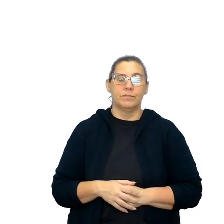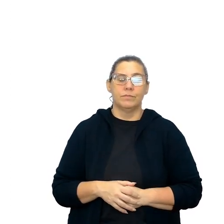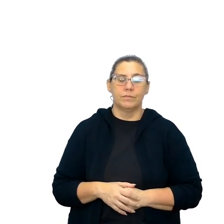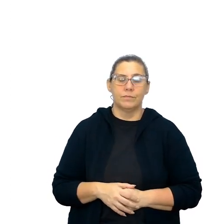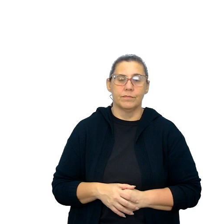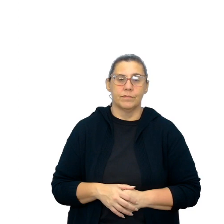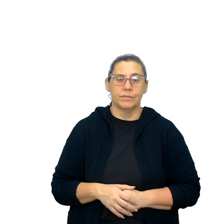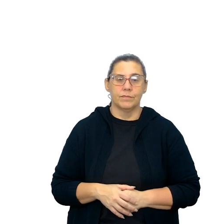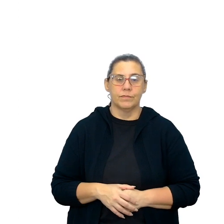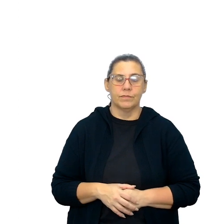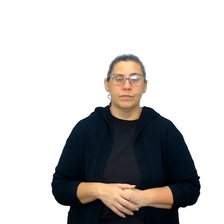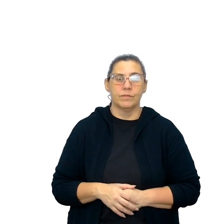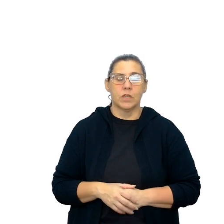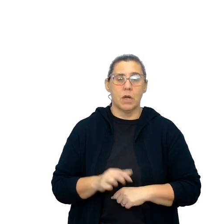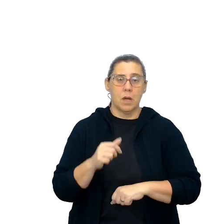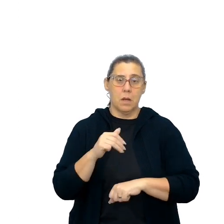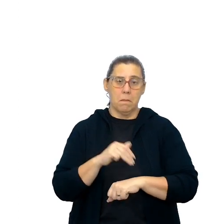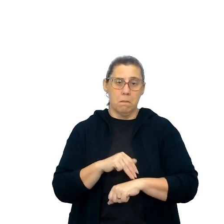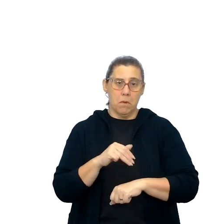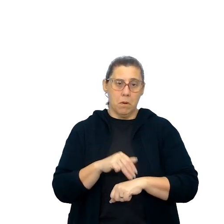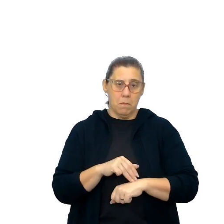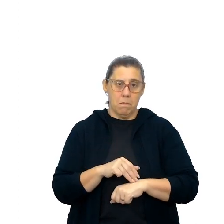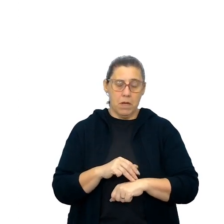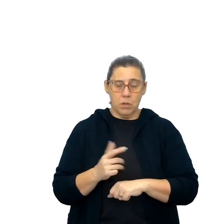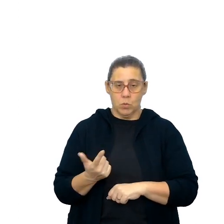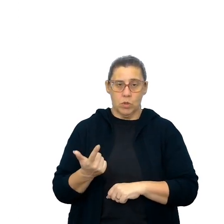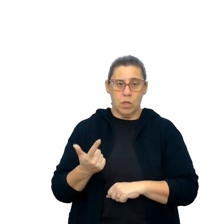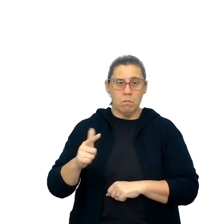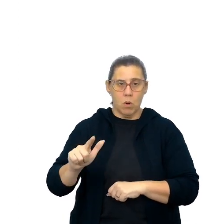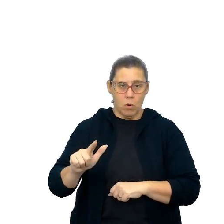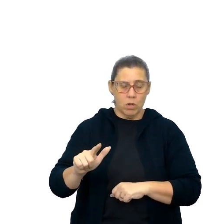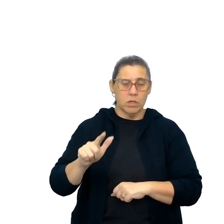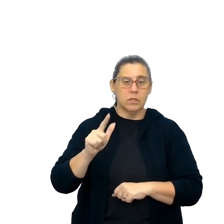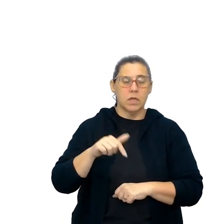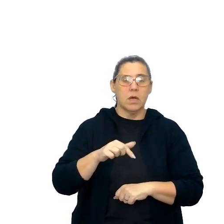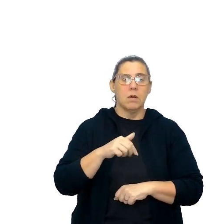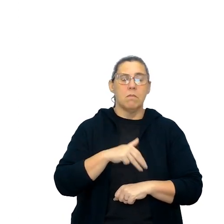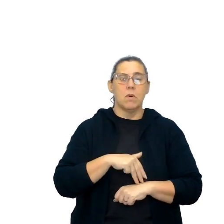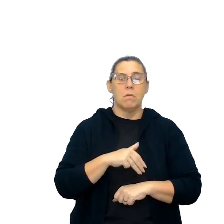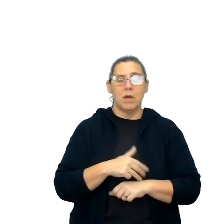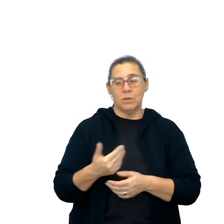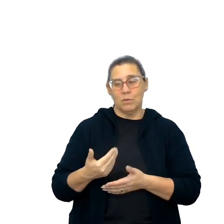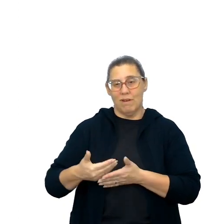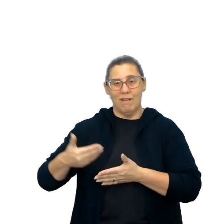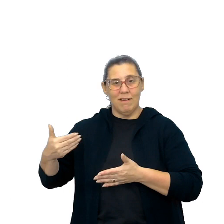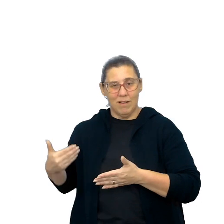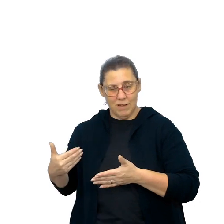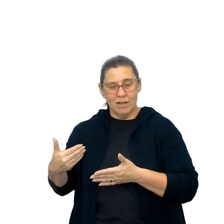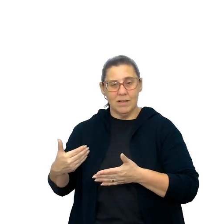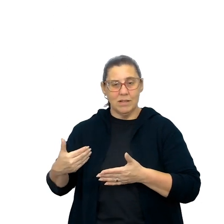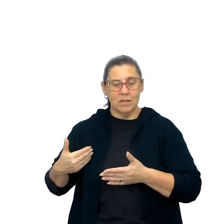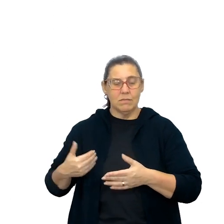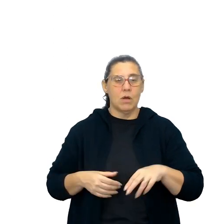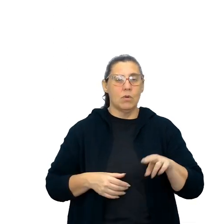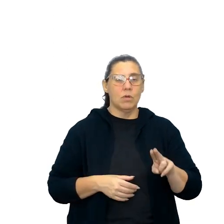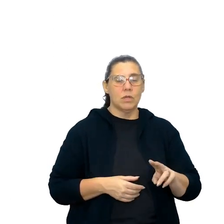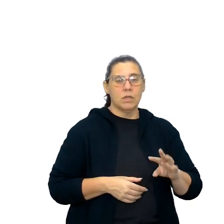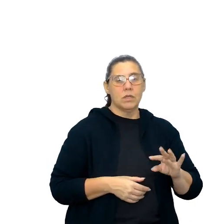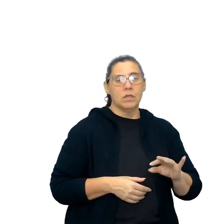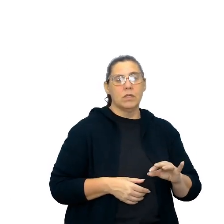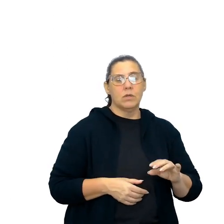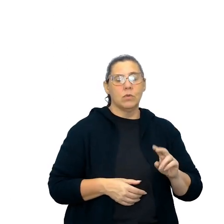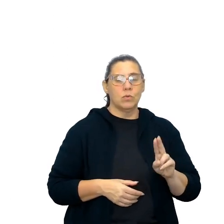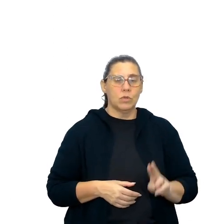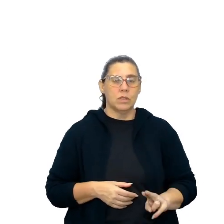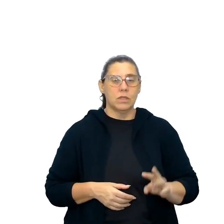em que o momento posterior, né, é o momento anterior mais uma unidade de tempo em que nós